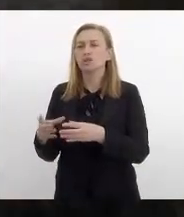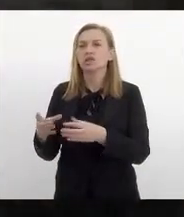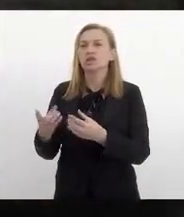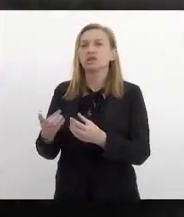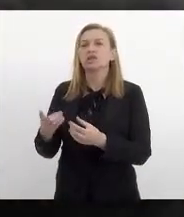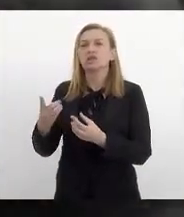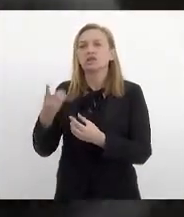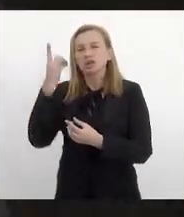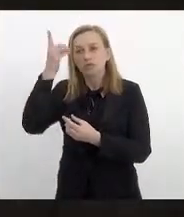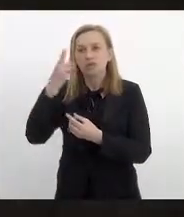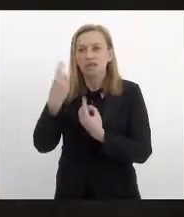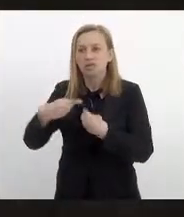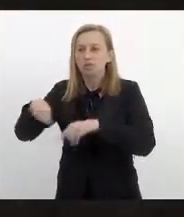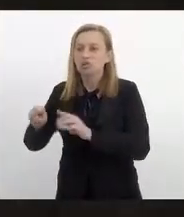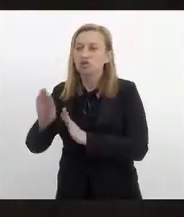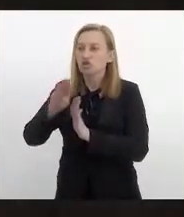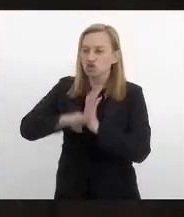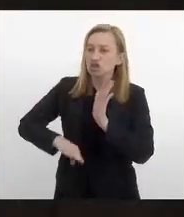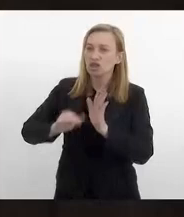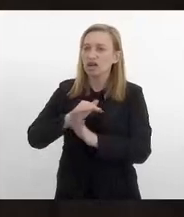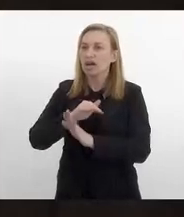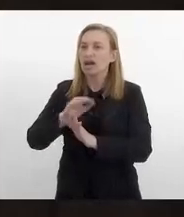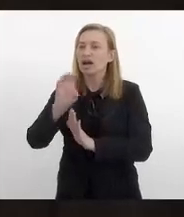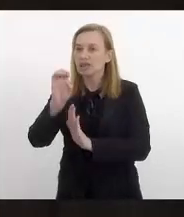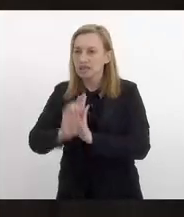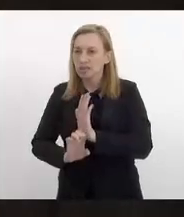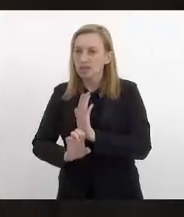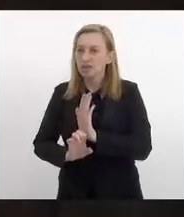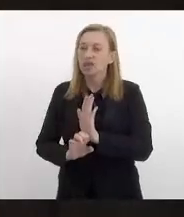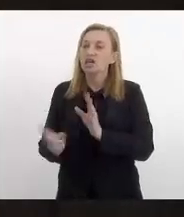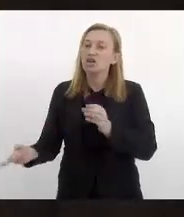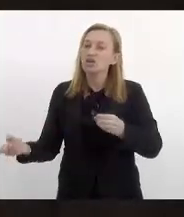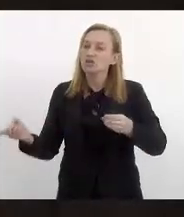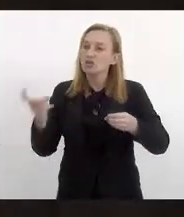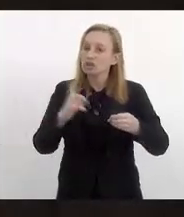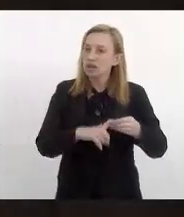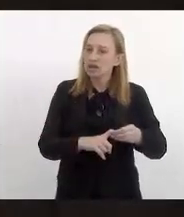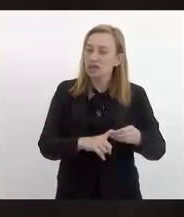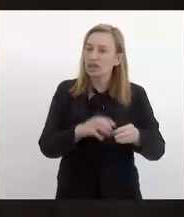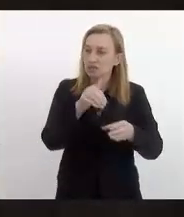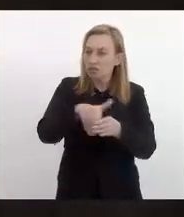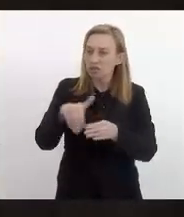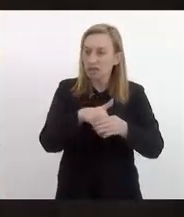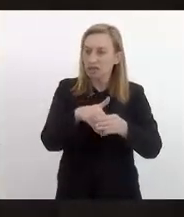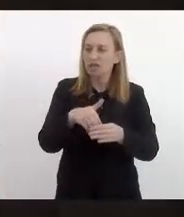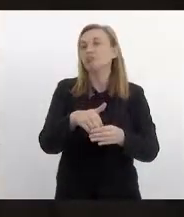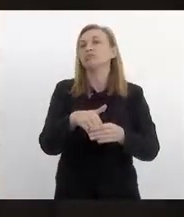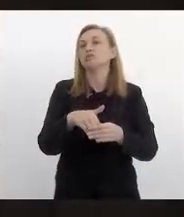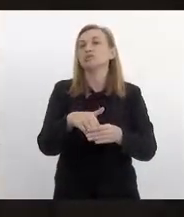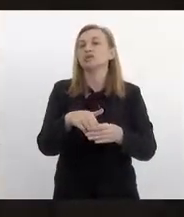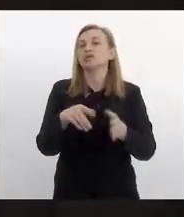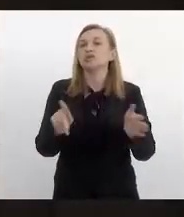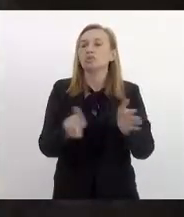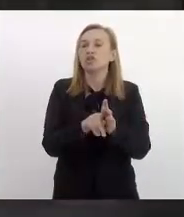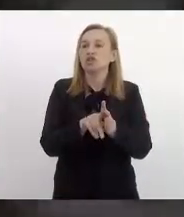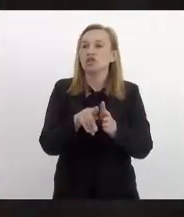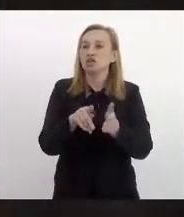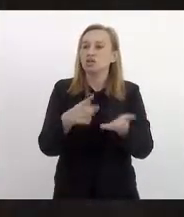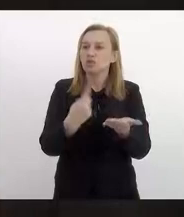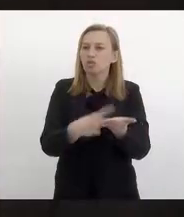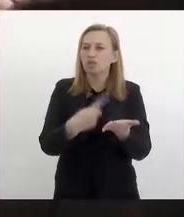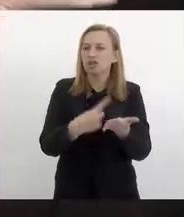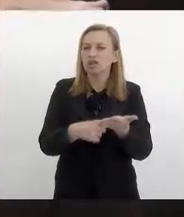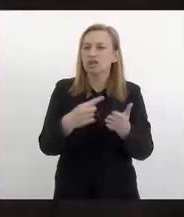os deputados retirem as emendas e votaremos o projeto como apresentado no acordo. peço a base aliada para